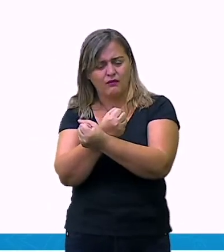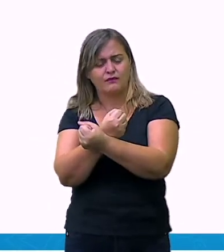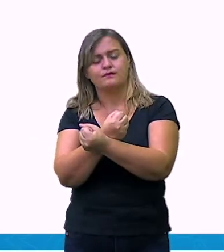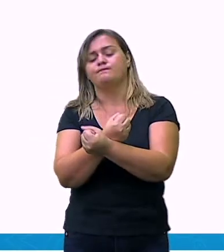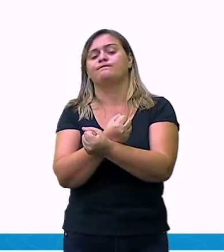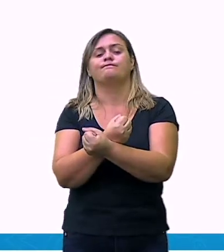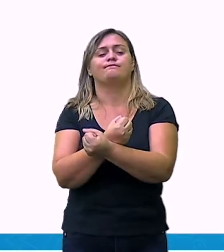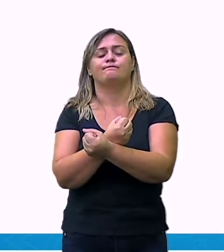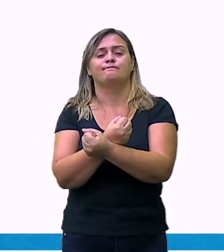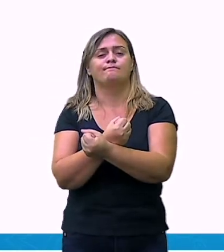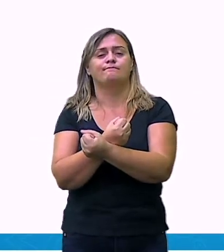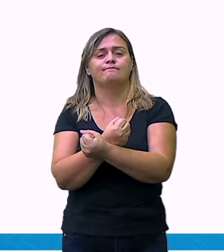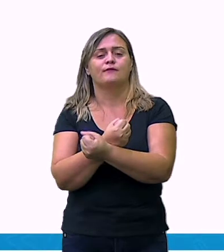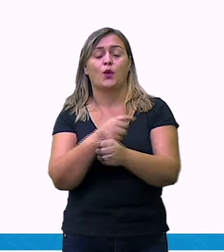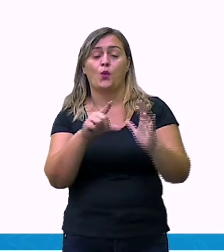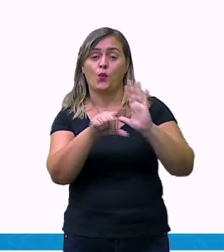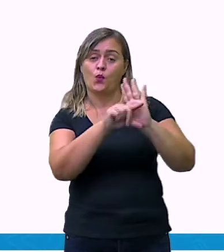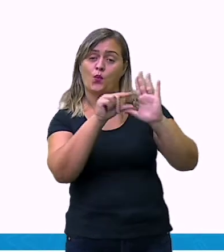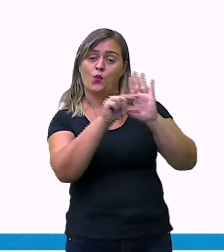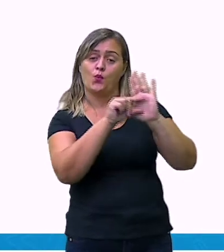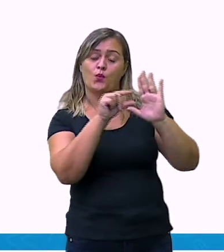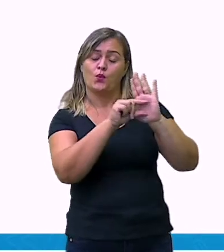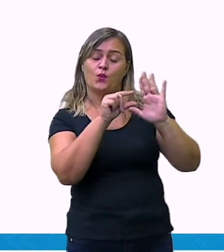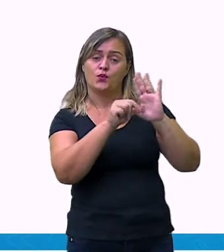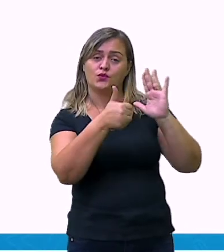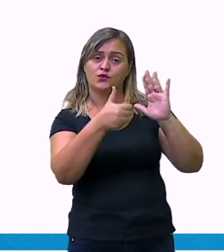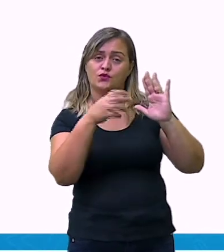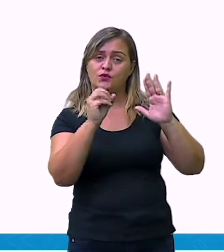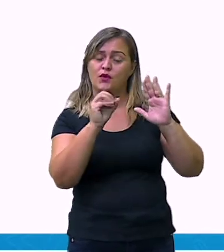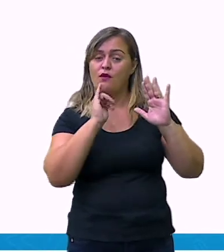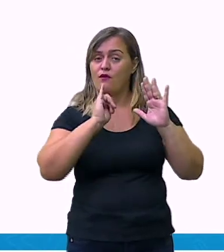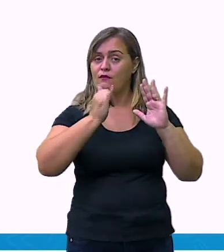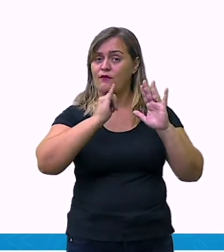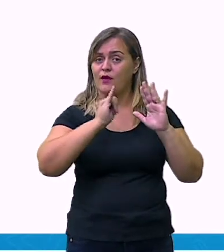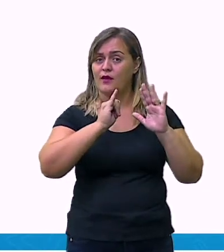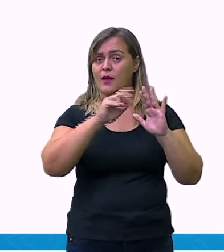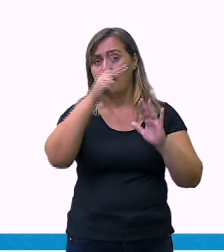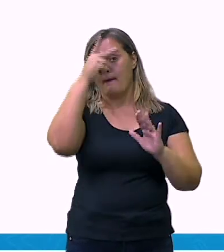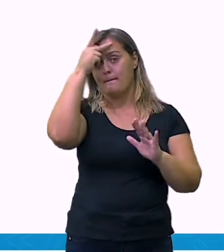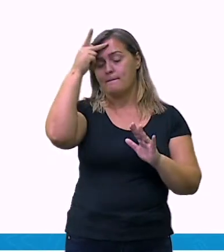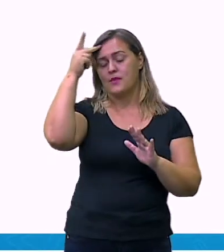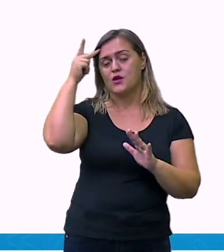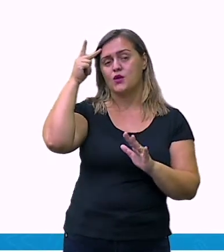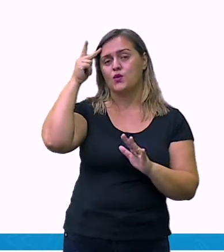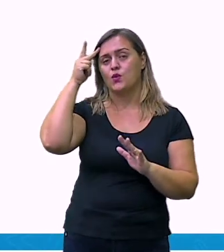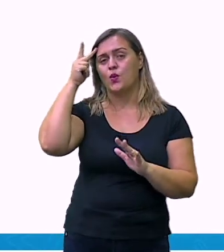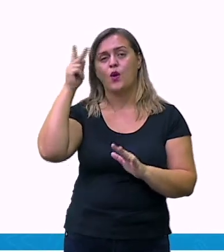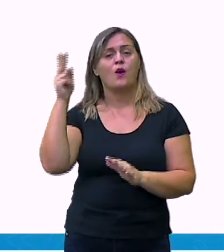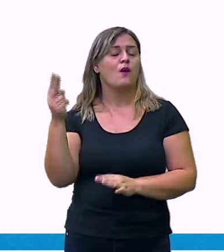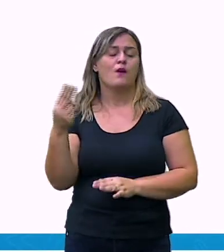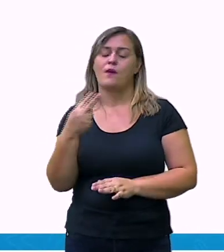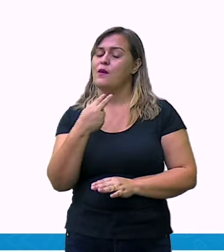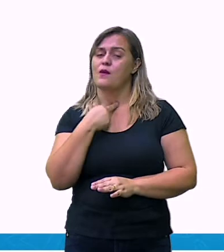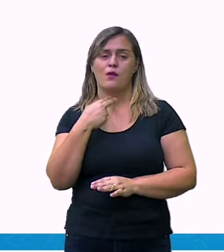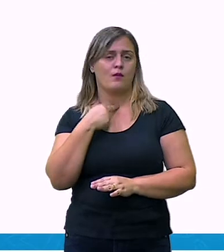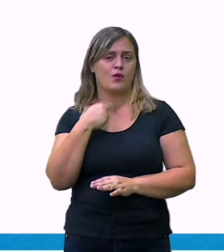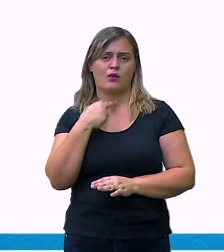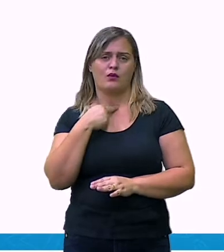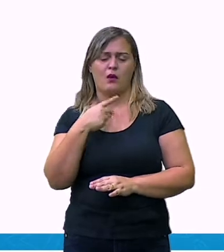artigo? Ninguém pode ser molestado por suas opiniões, incluindo opiniões